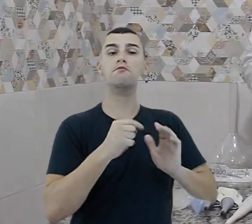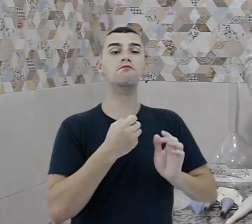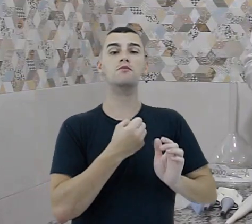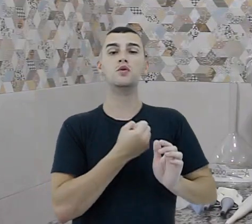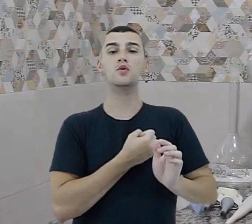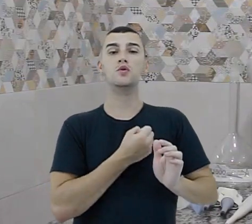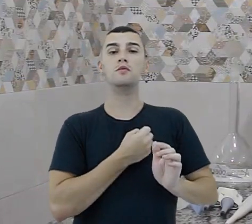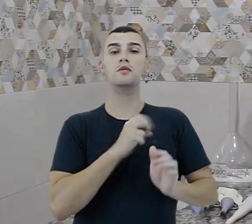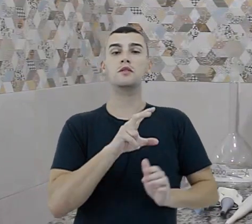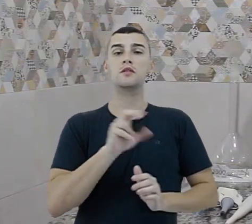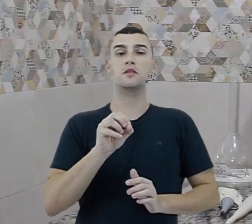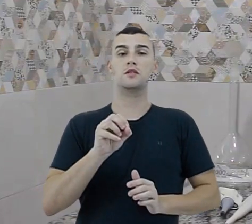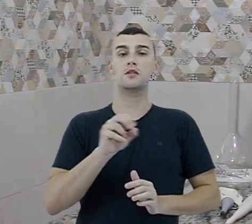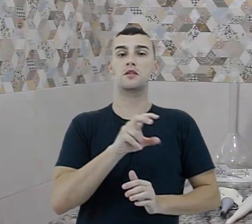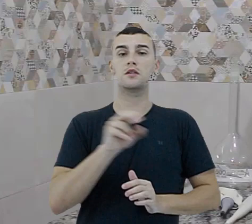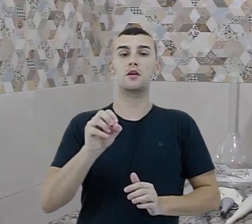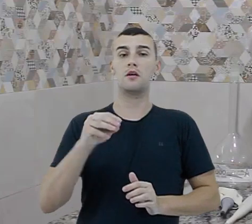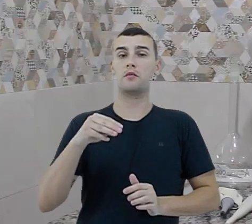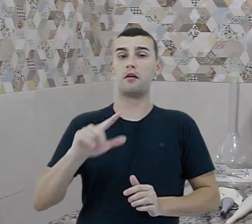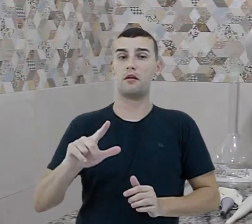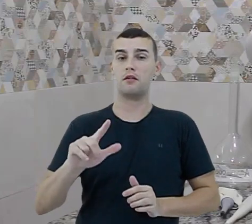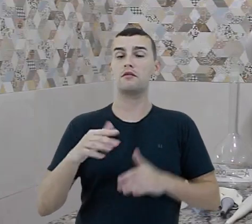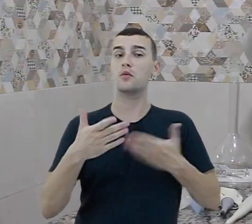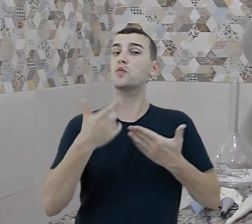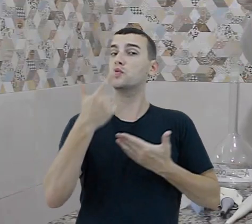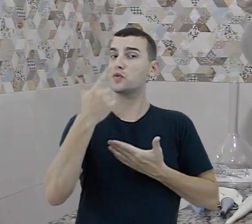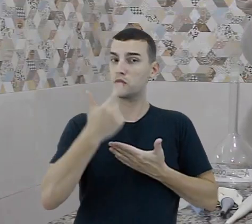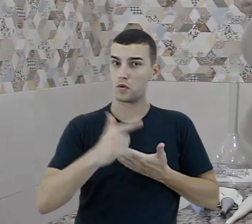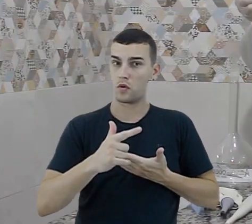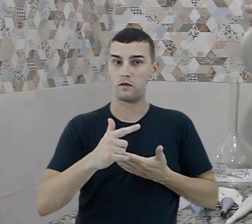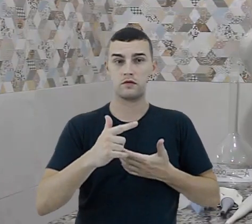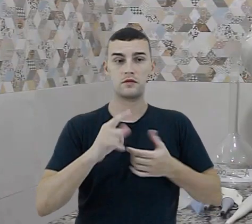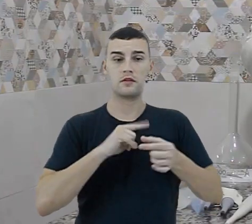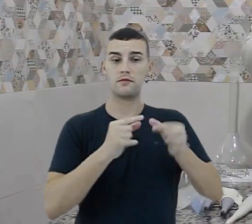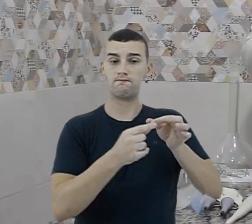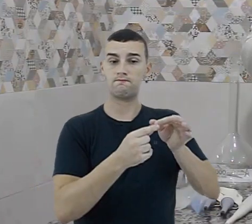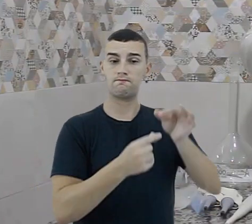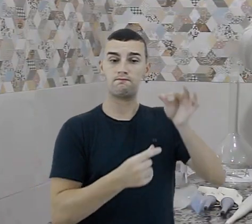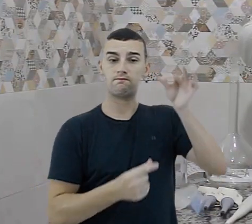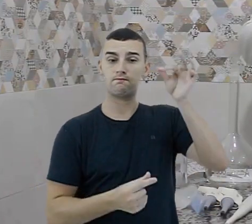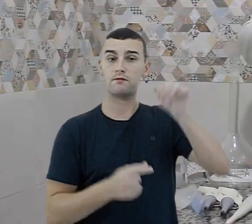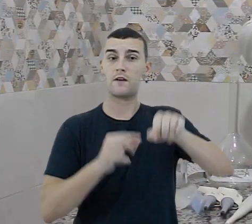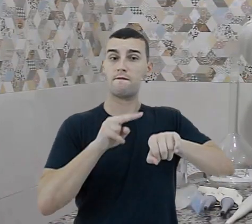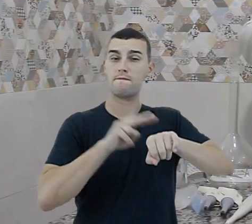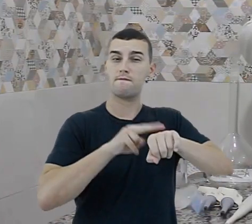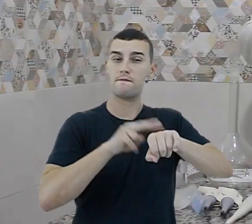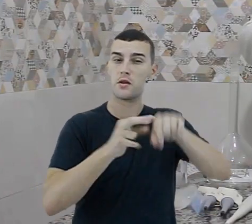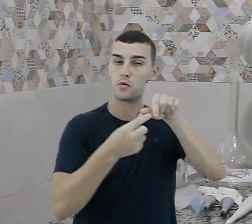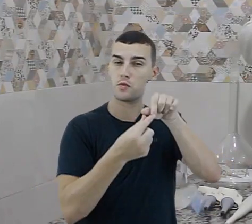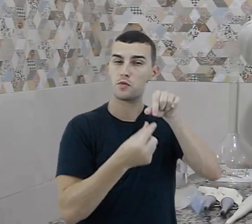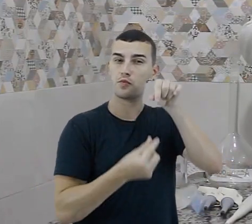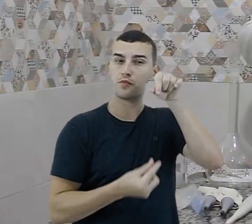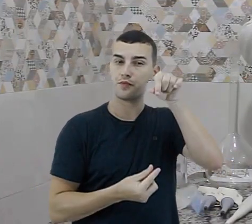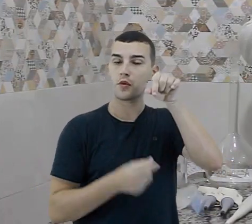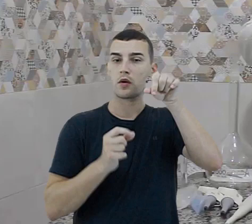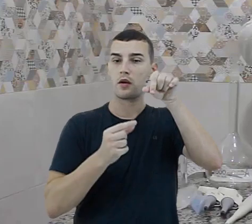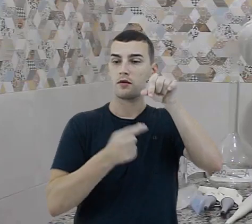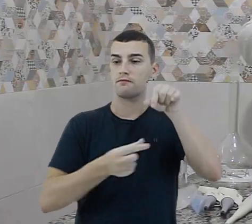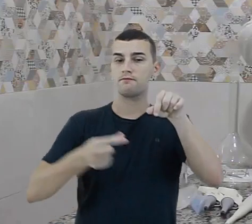que define os 500 ml. Então, novamente, eu vou utilizar o bastão de vidro